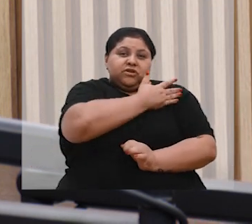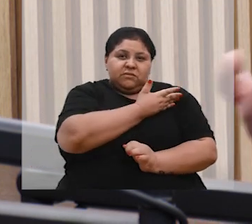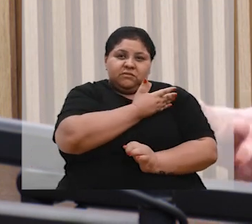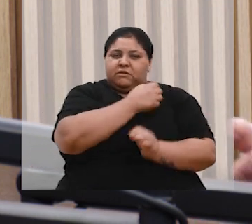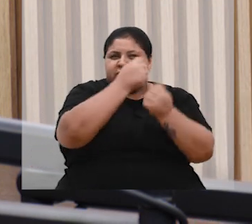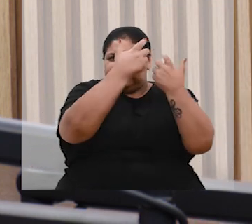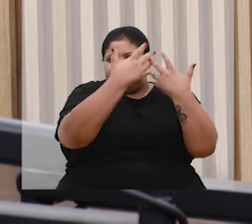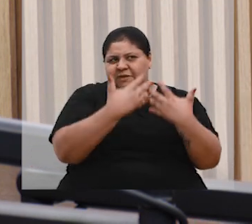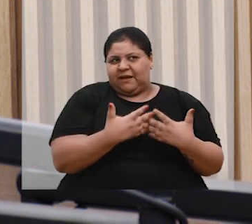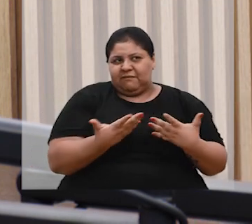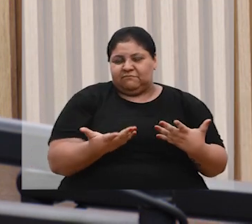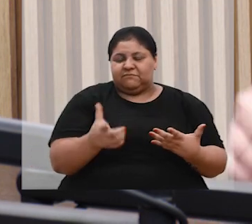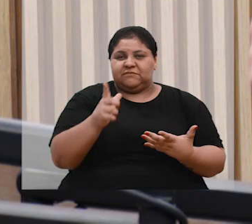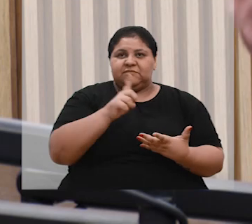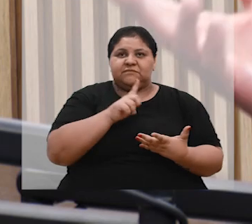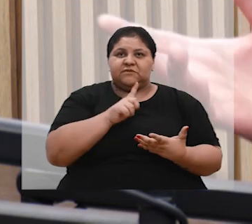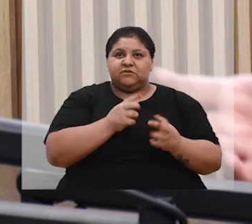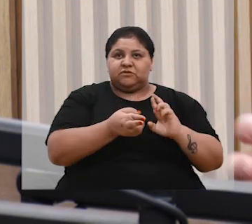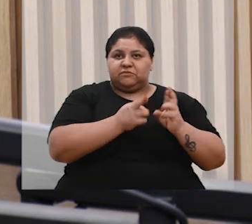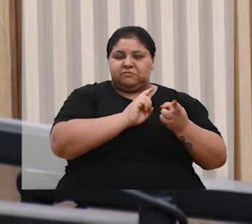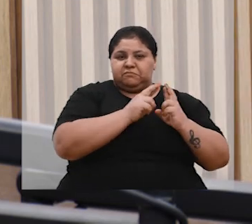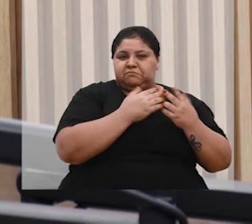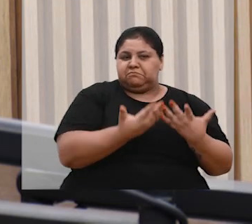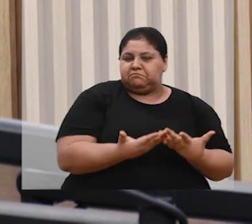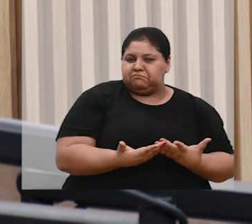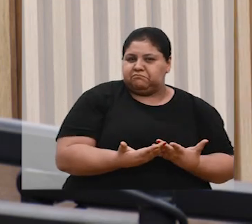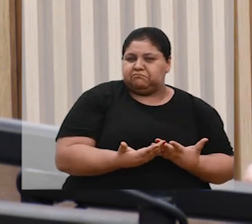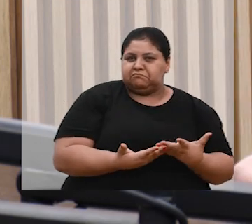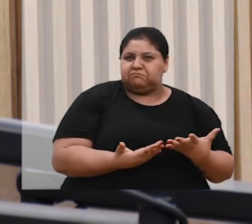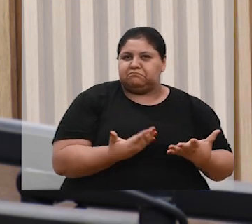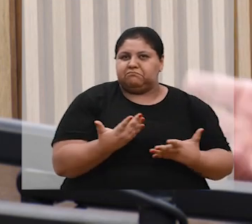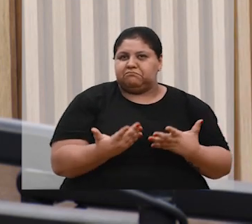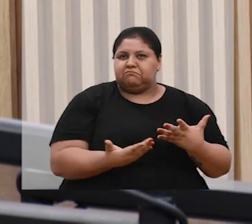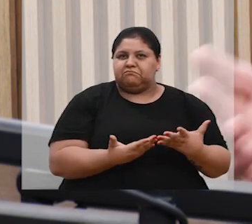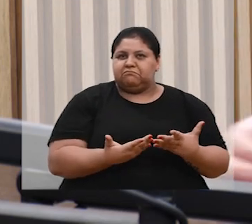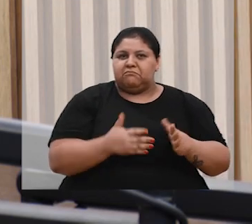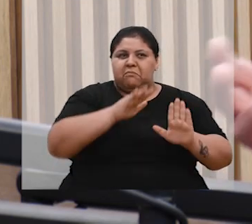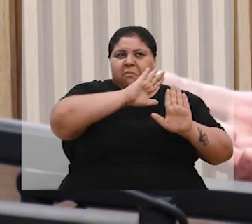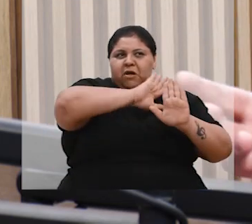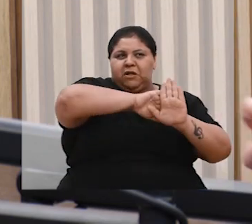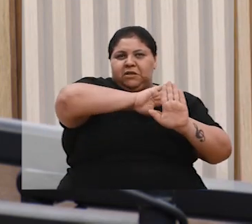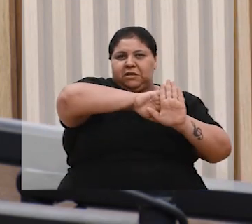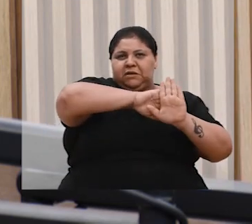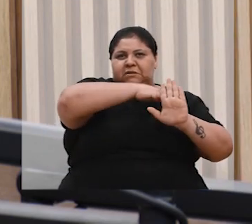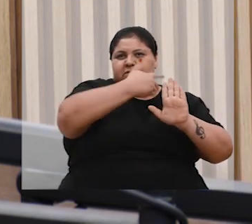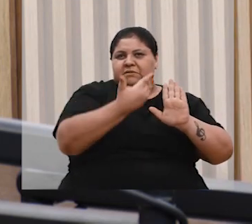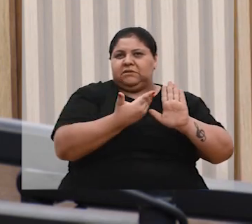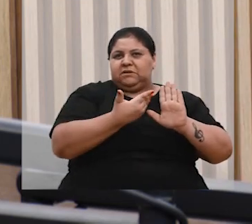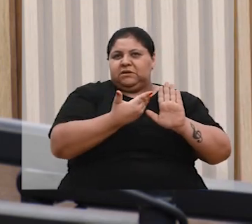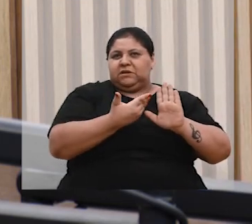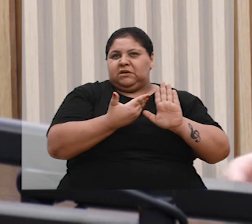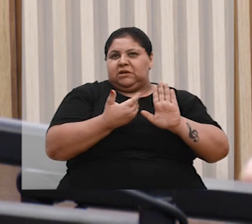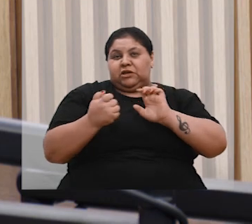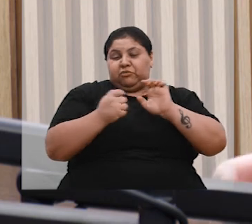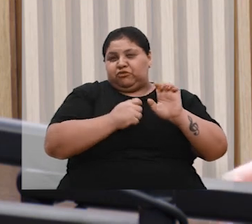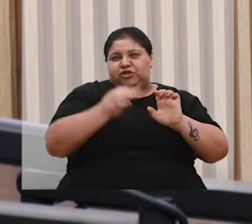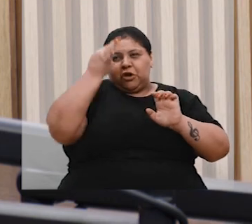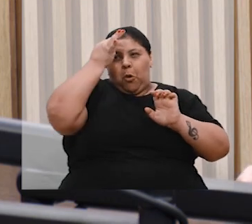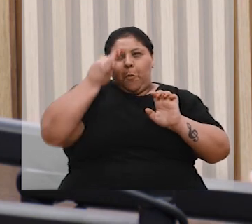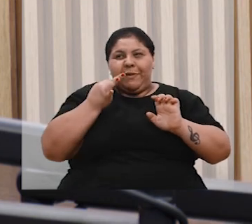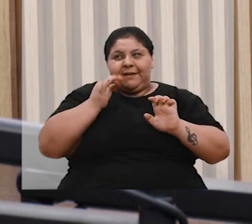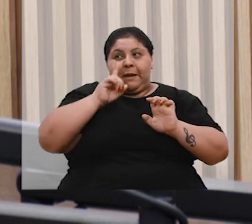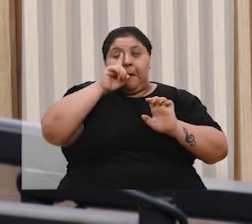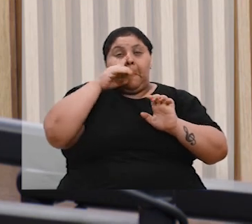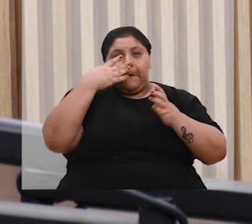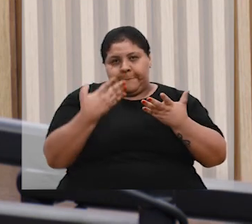porque tinha relações com uma ideologia que era considerada ameaçadora. Então, nesse contexto,